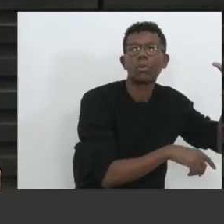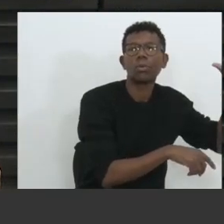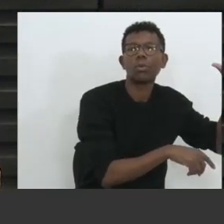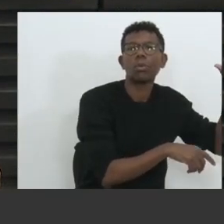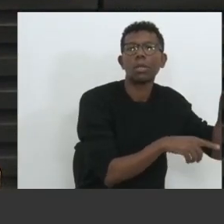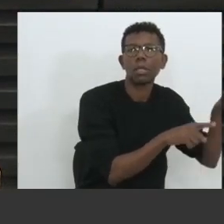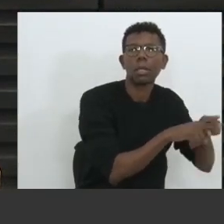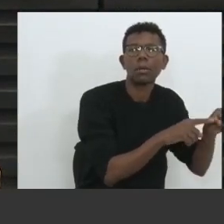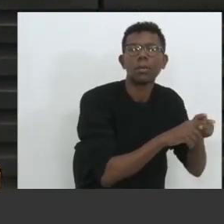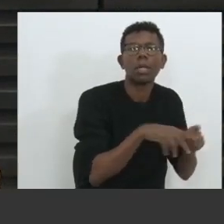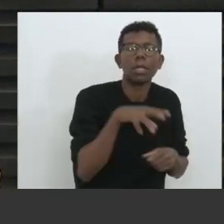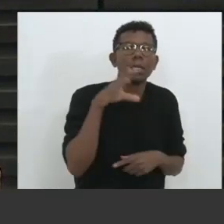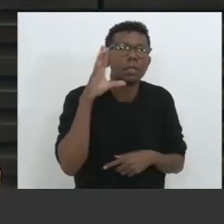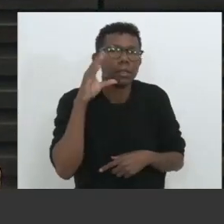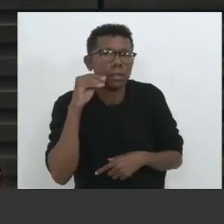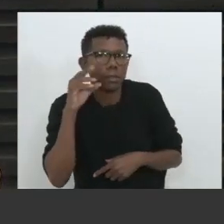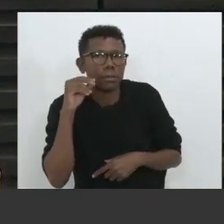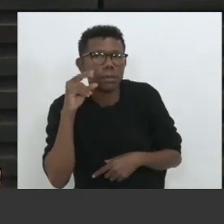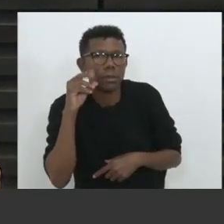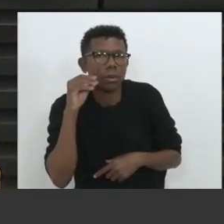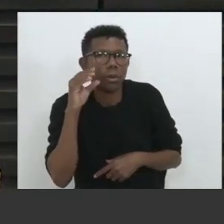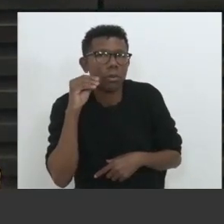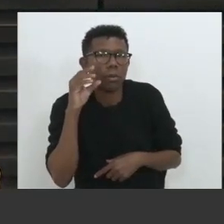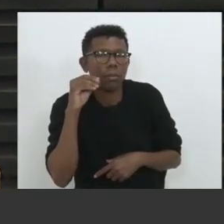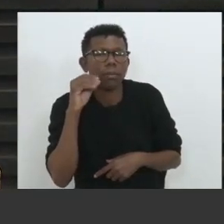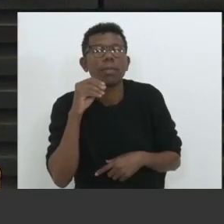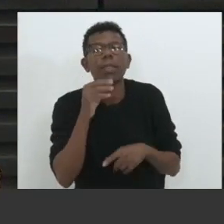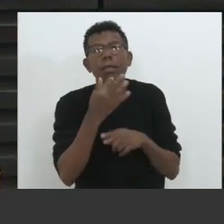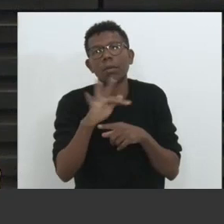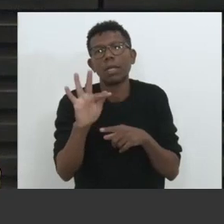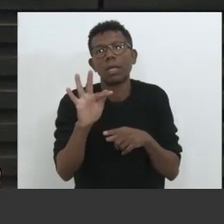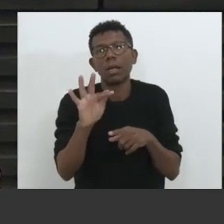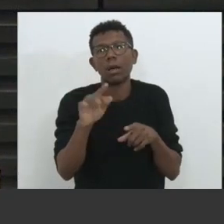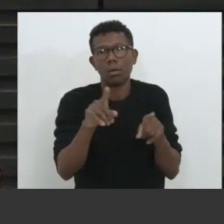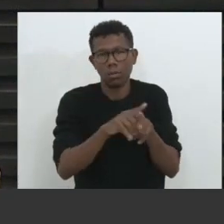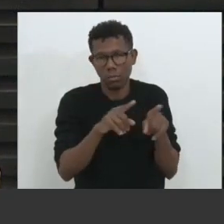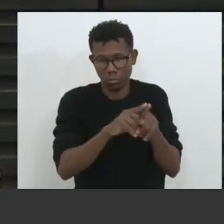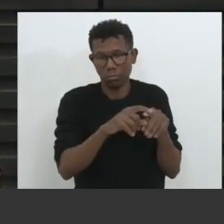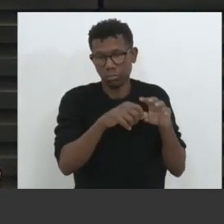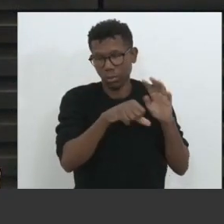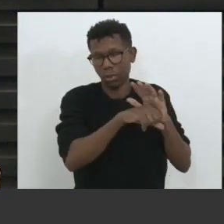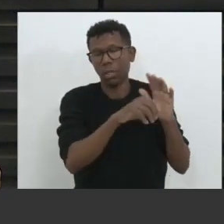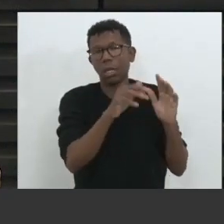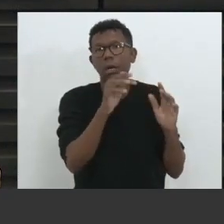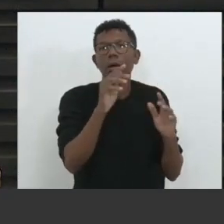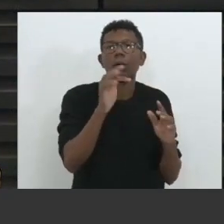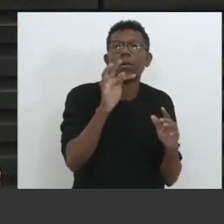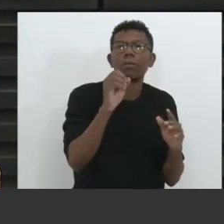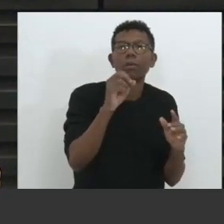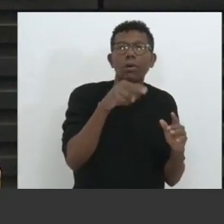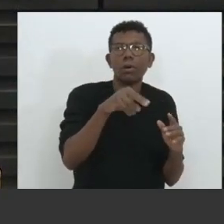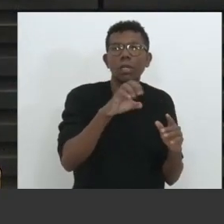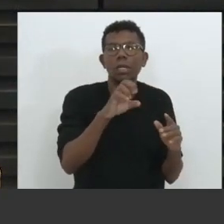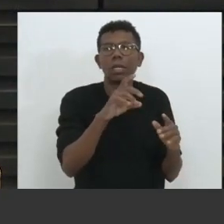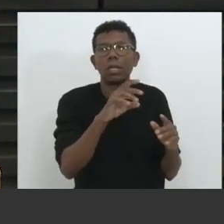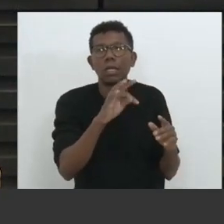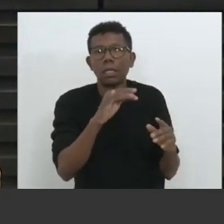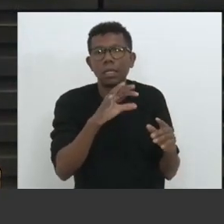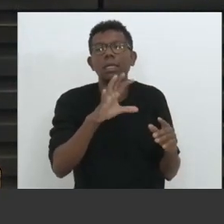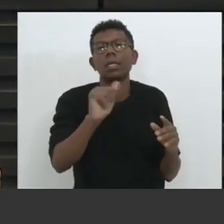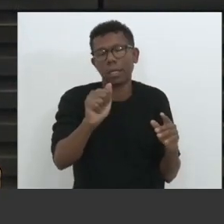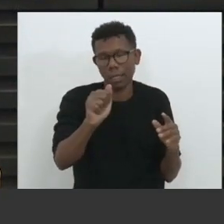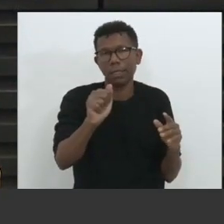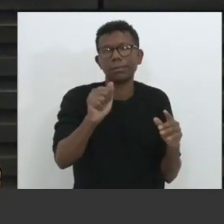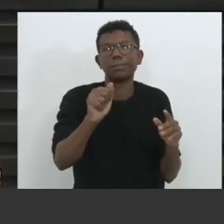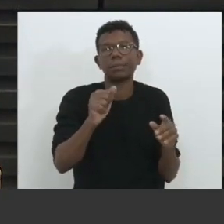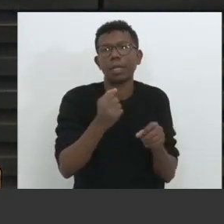Público Federal perito criminal em fonética cargo do qual está licenciado seus mais de 30